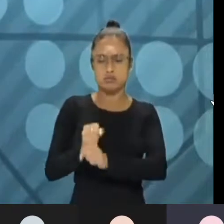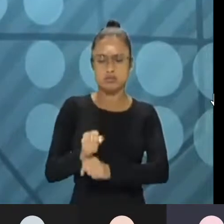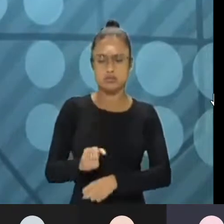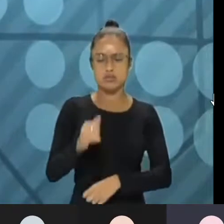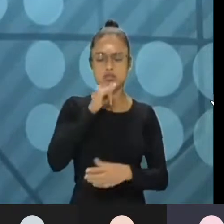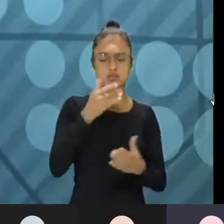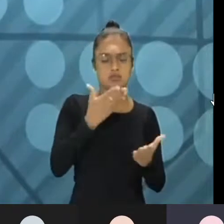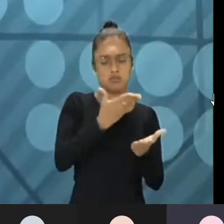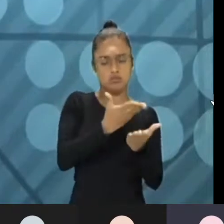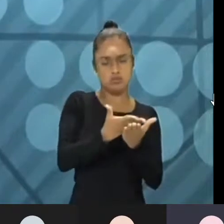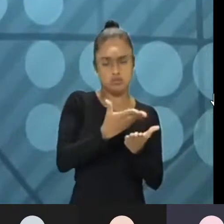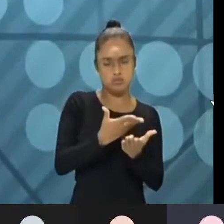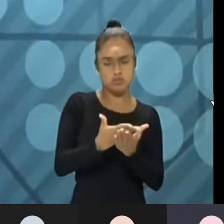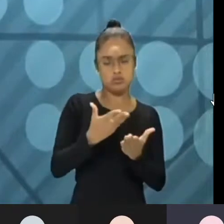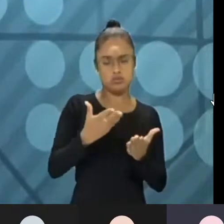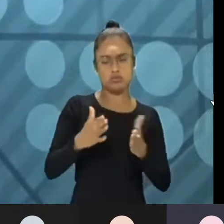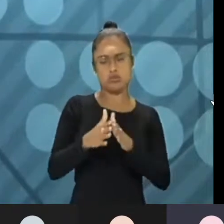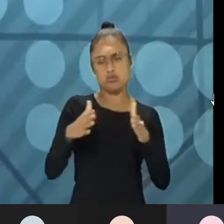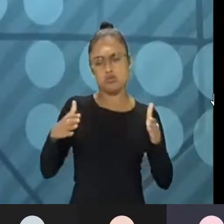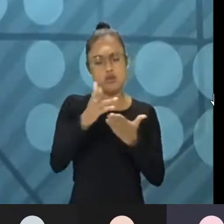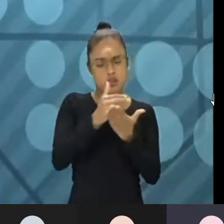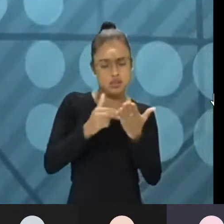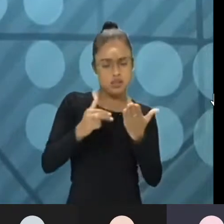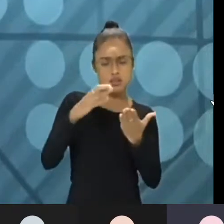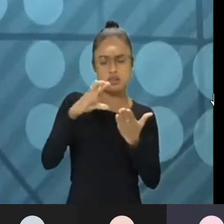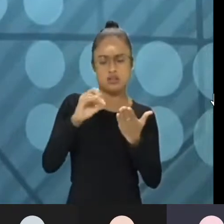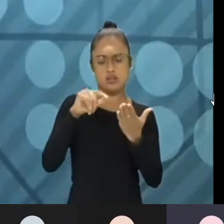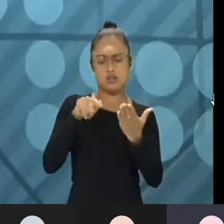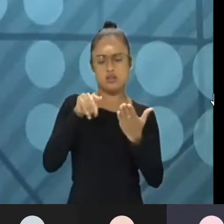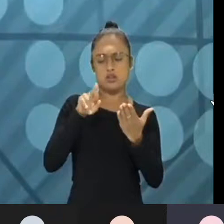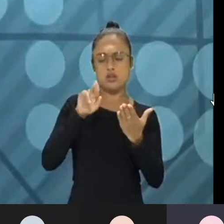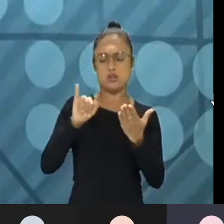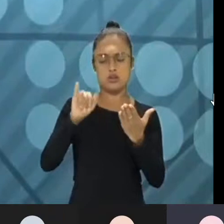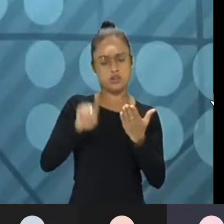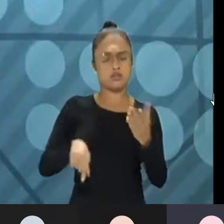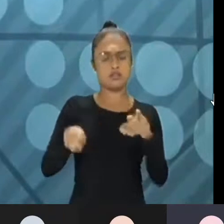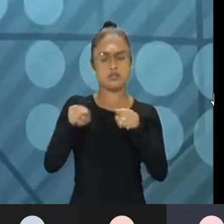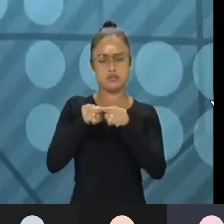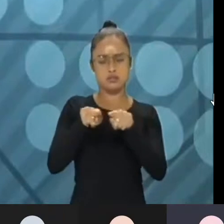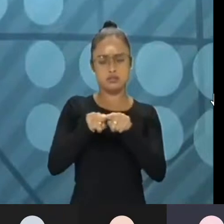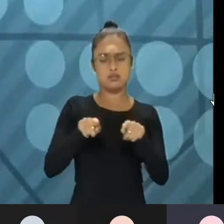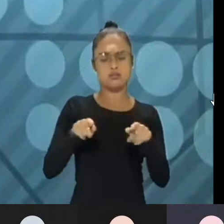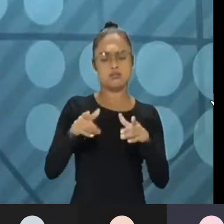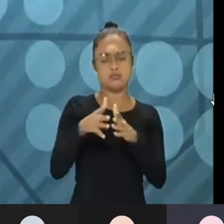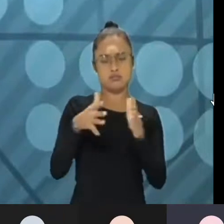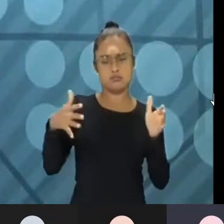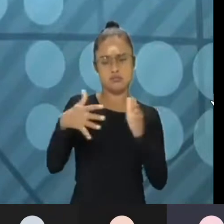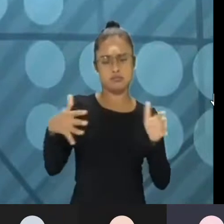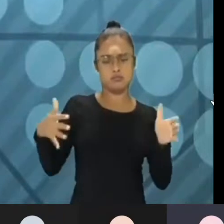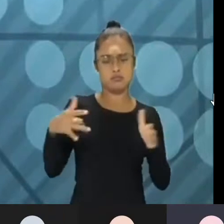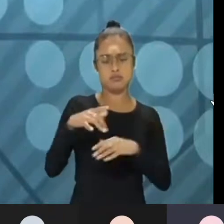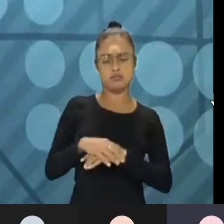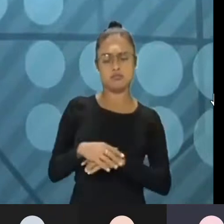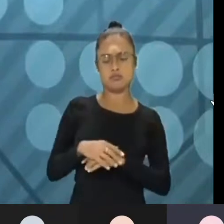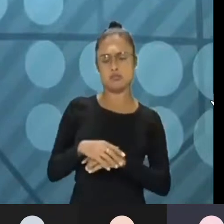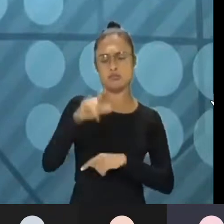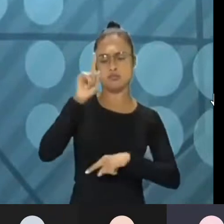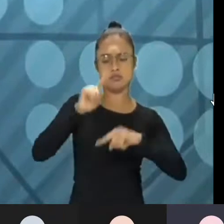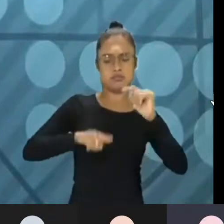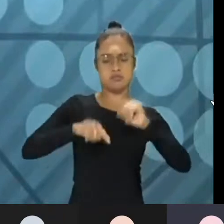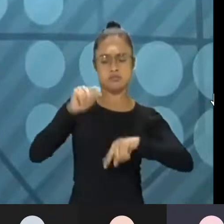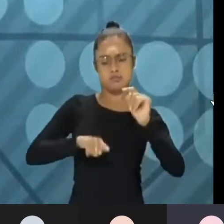estudos volumétricos. E muitas maquetes eletrônicas também são representadas na forma de isometria. E